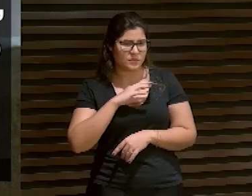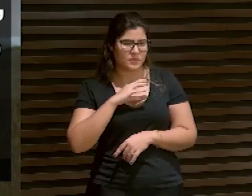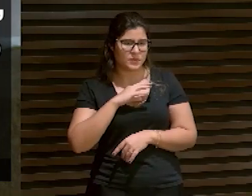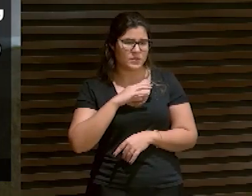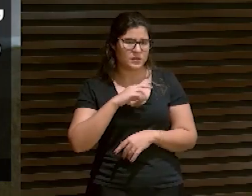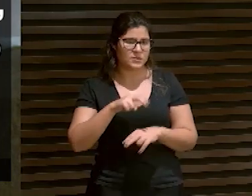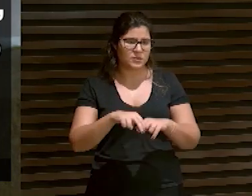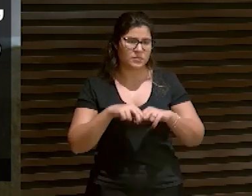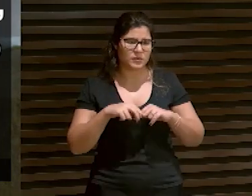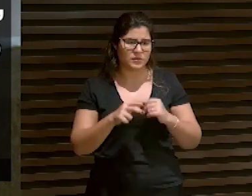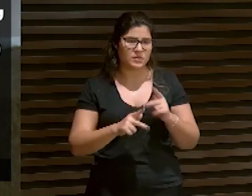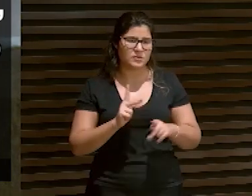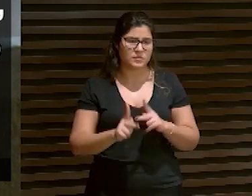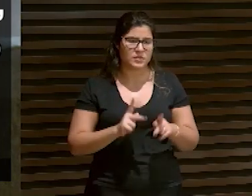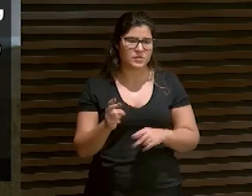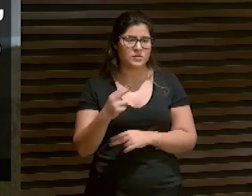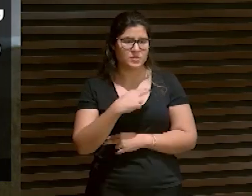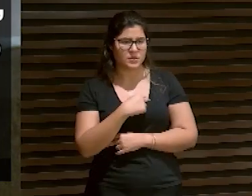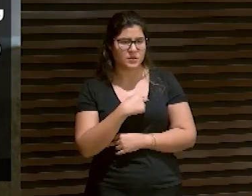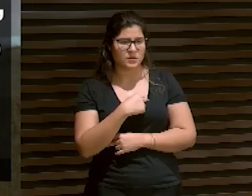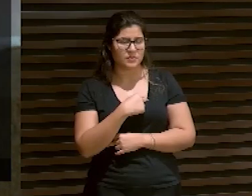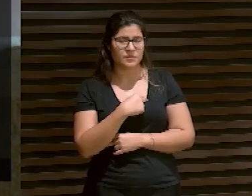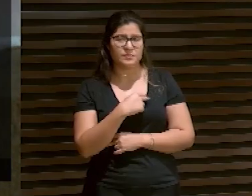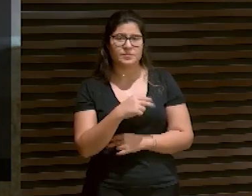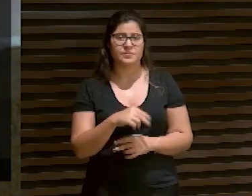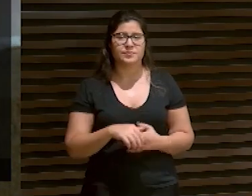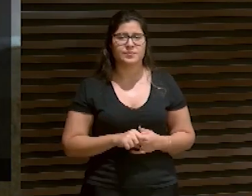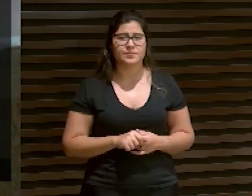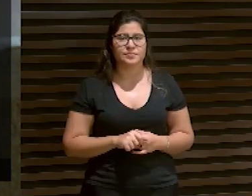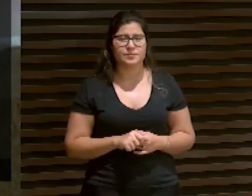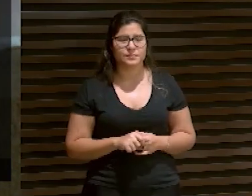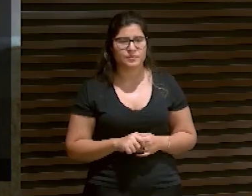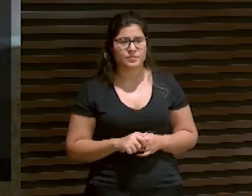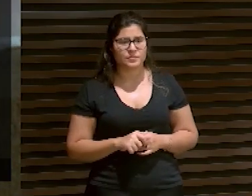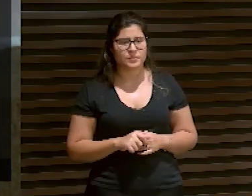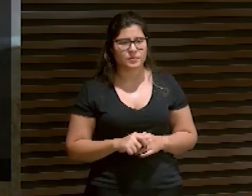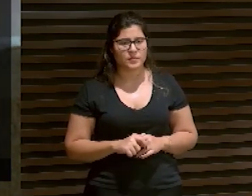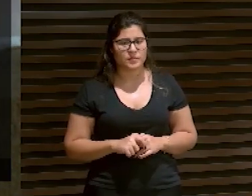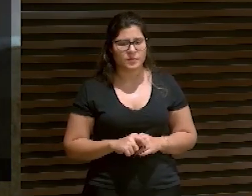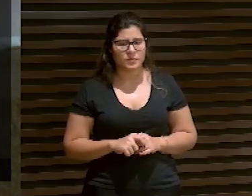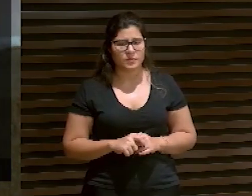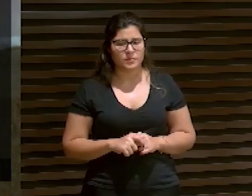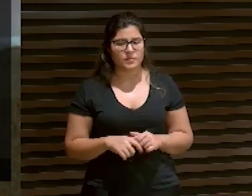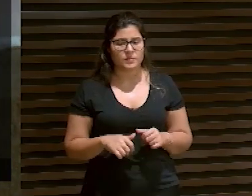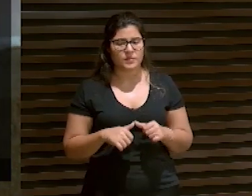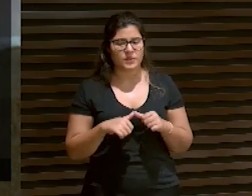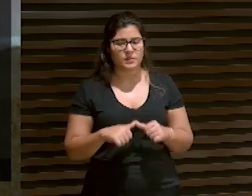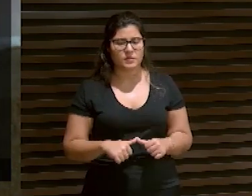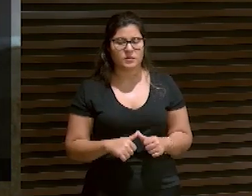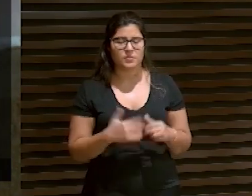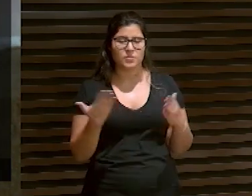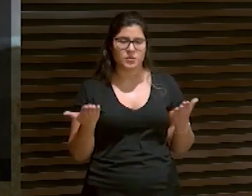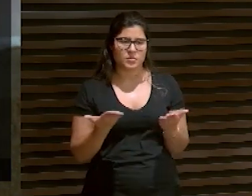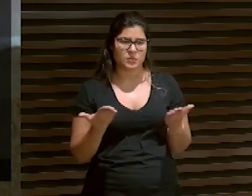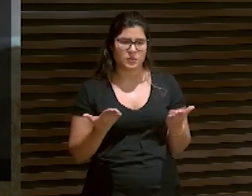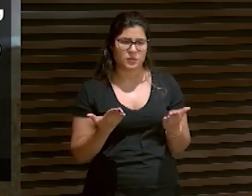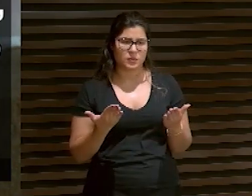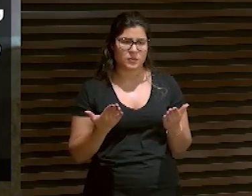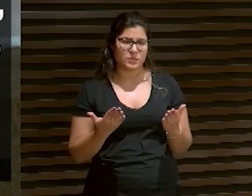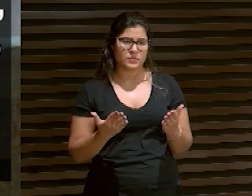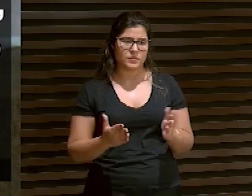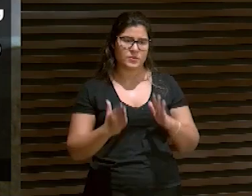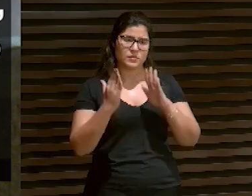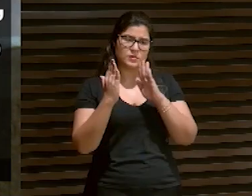mão direita e a mão esquerda, e também muitos animais. Estamos agora diante, pela